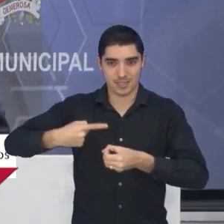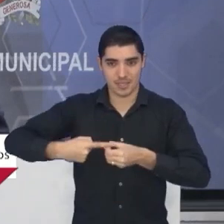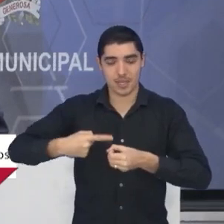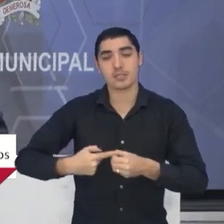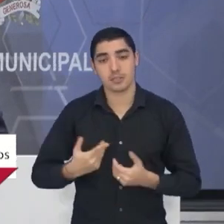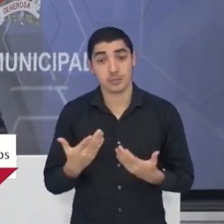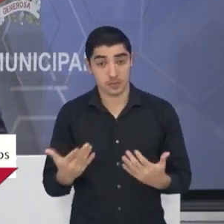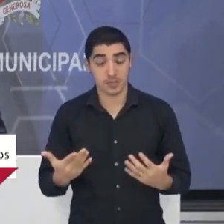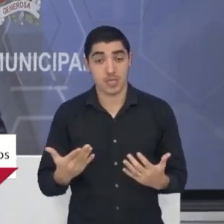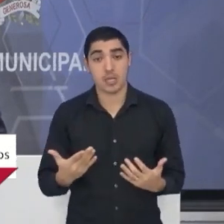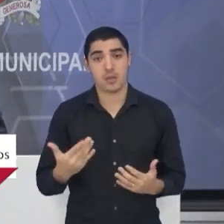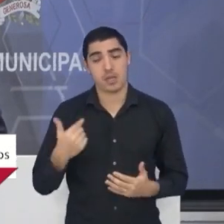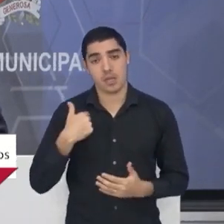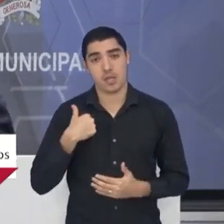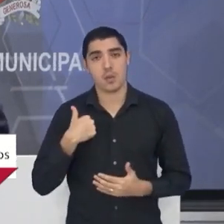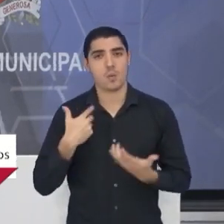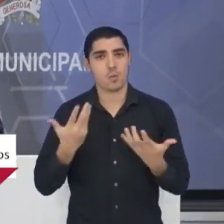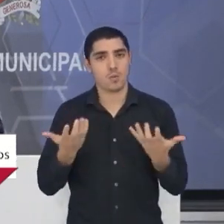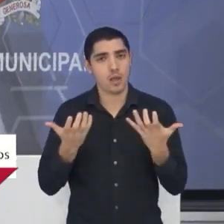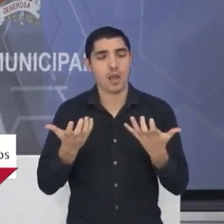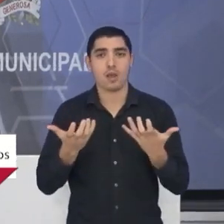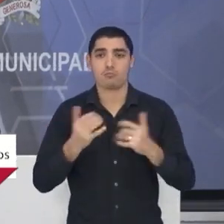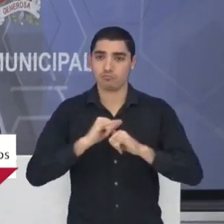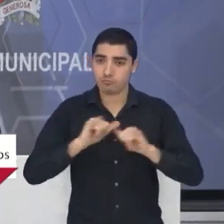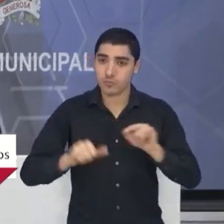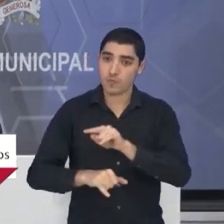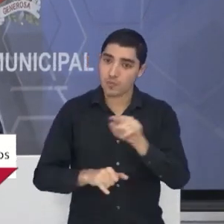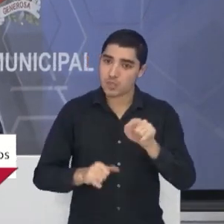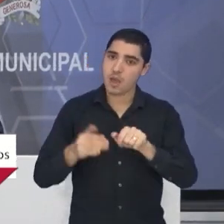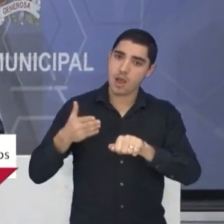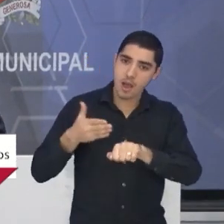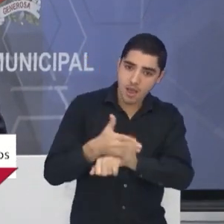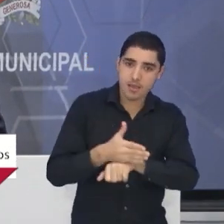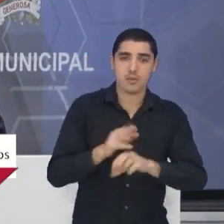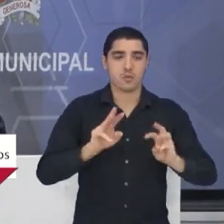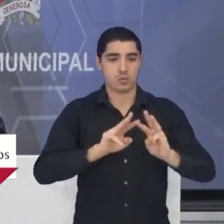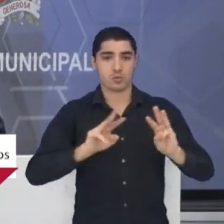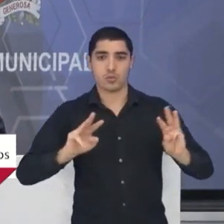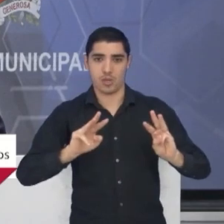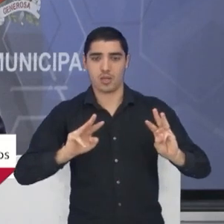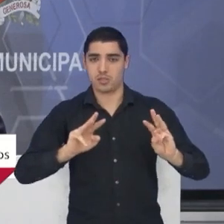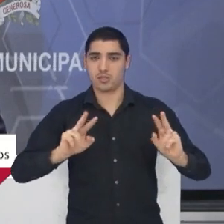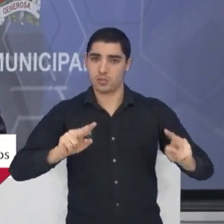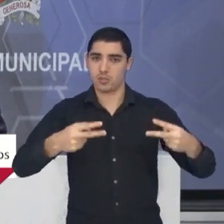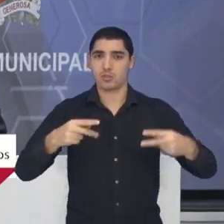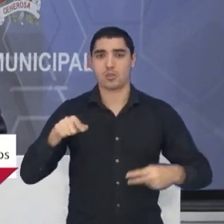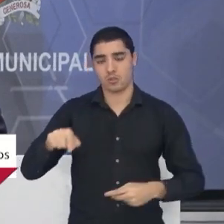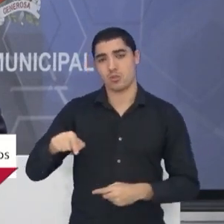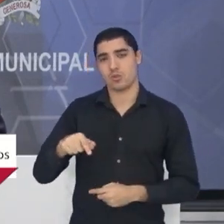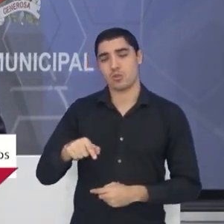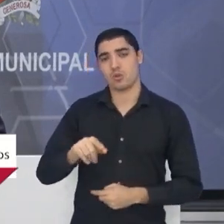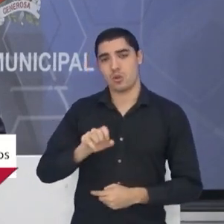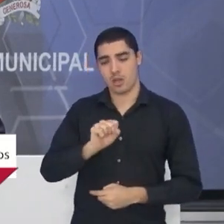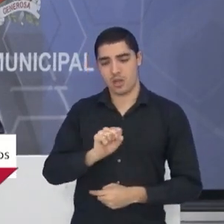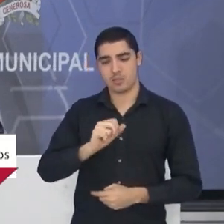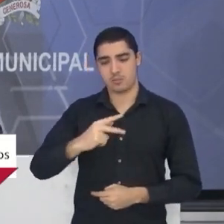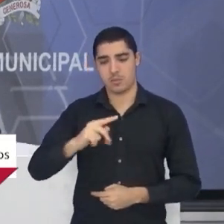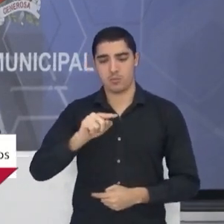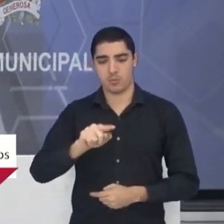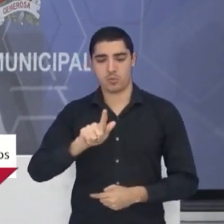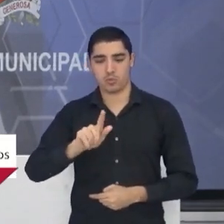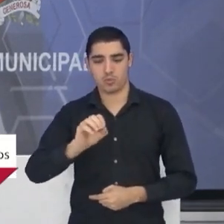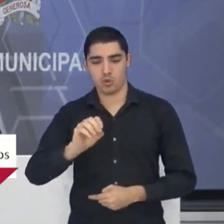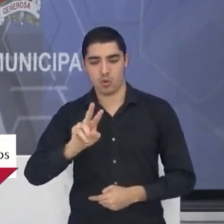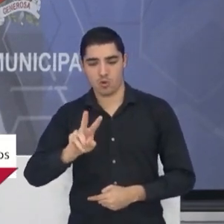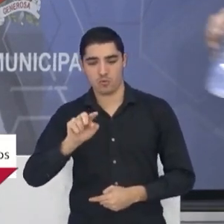deixo aqui o o o recado para que vocês acessem o site do Governo do Estado o governo site sp.gov.br